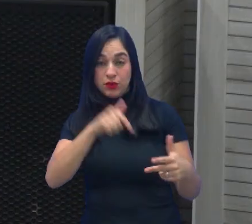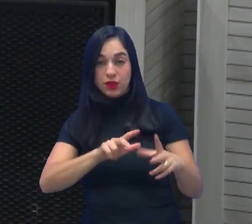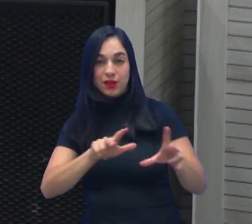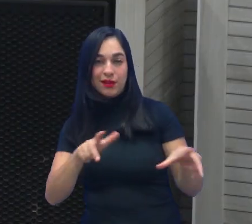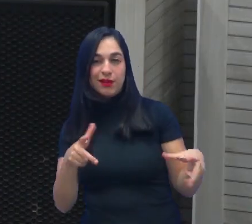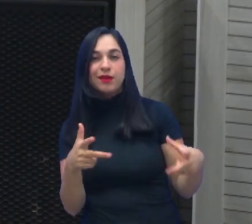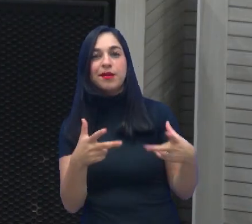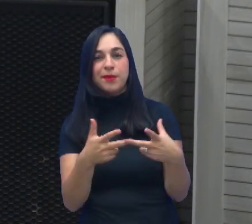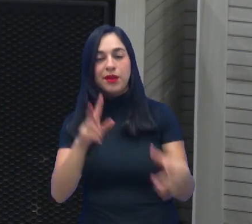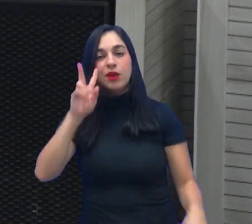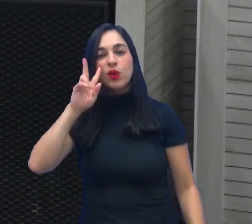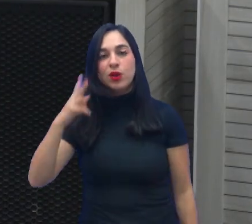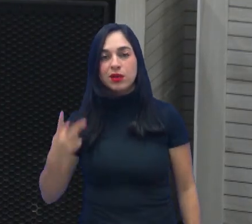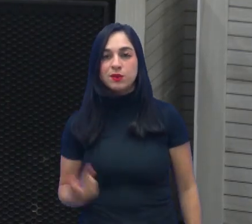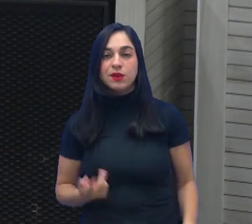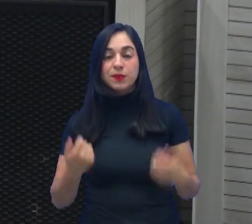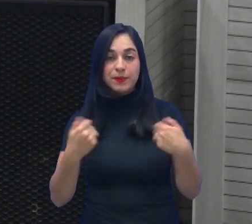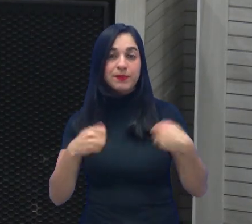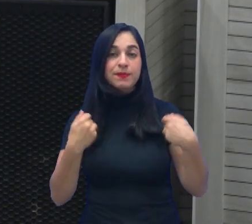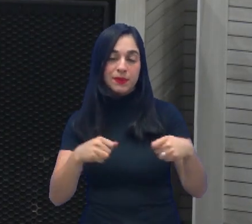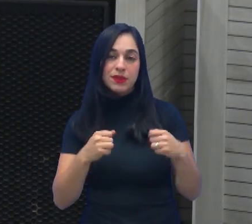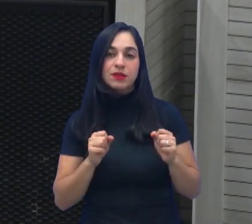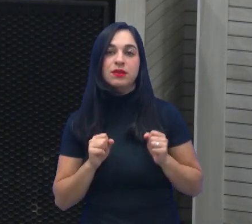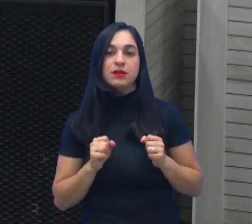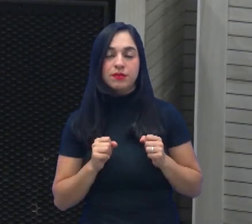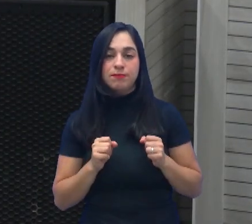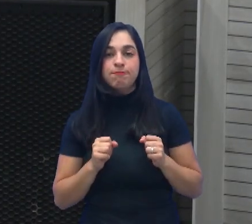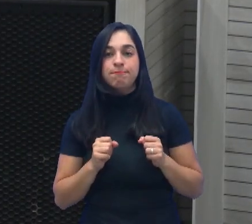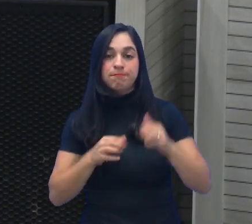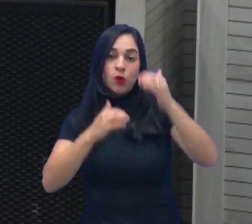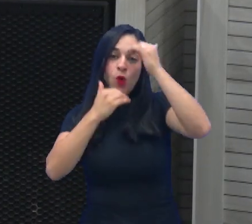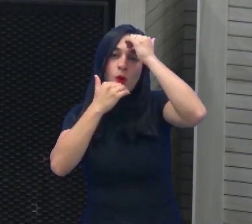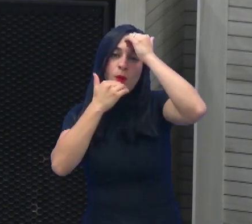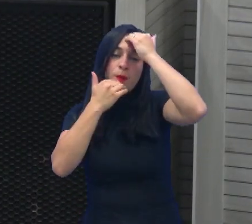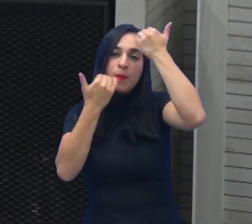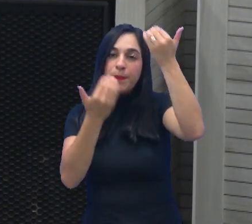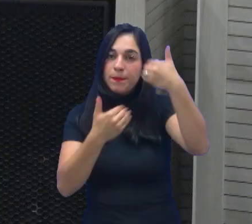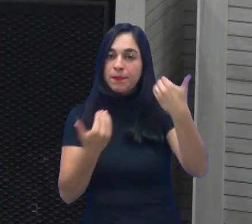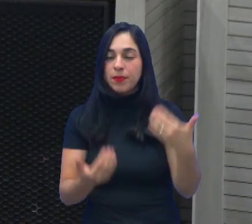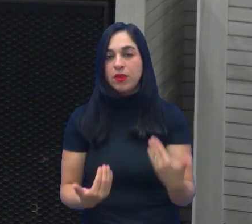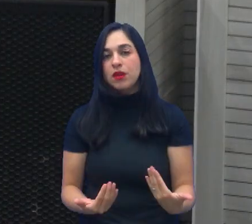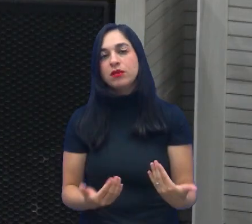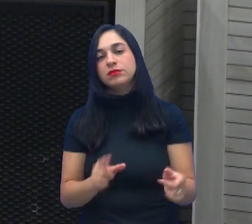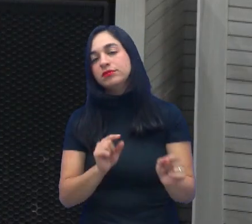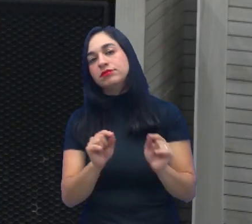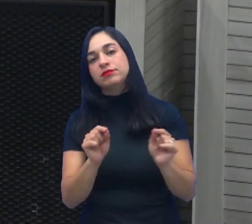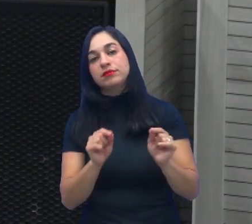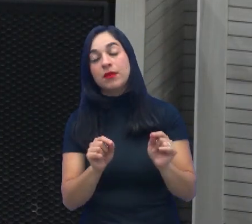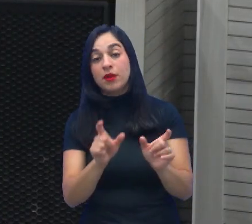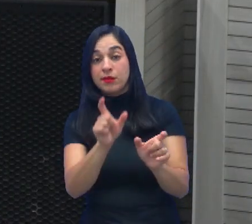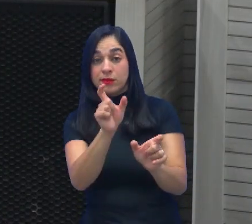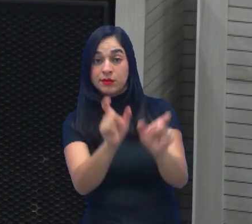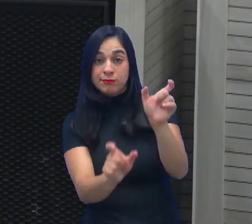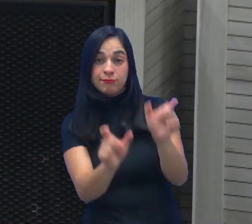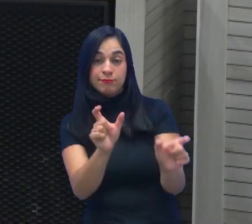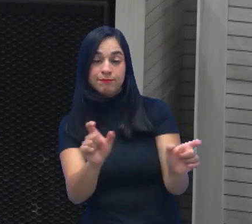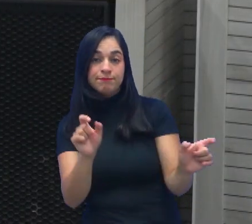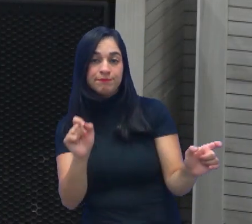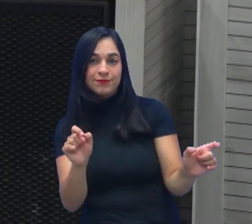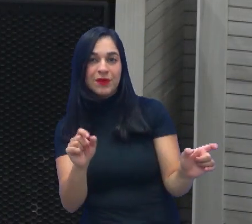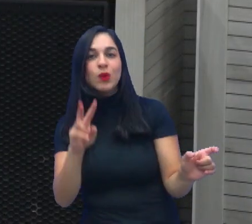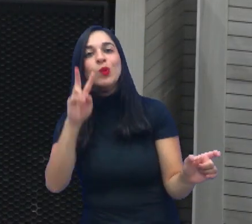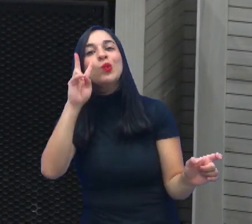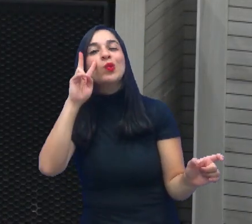fazer reconhecimentos, né? Homenagear aqueles que também, através desse